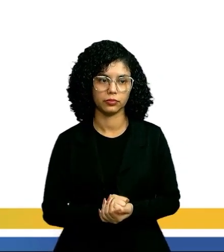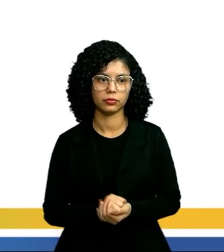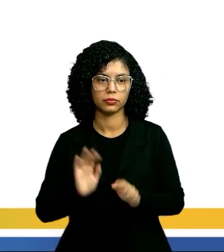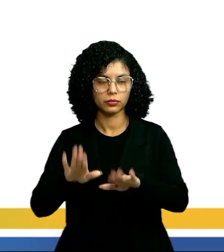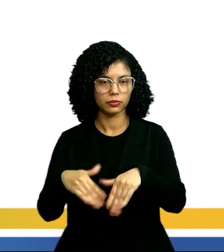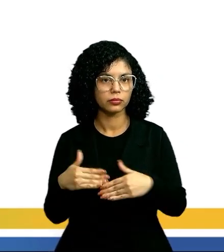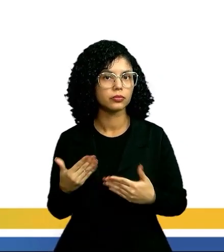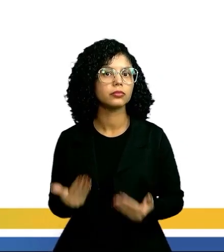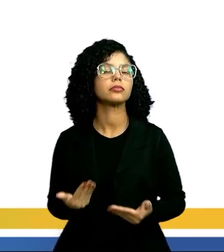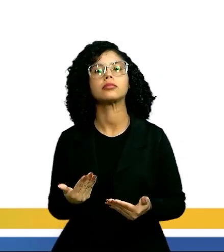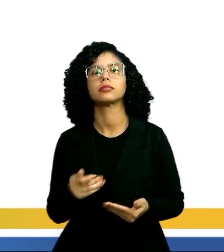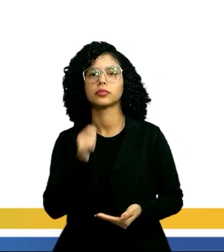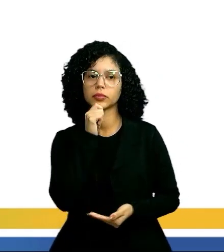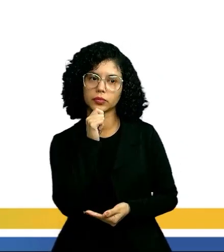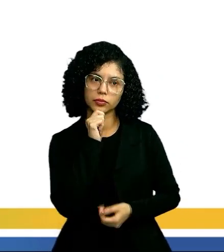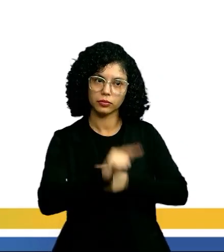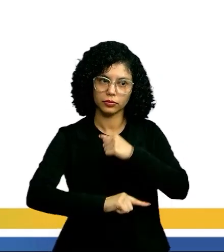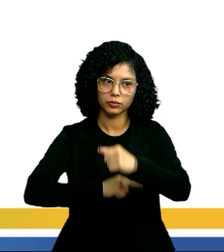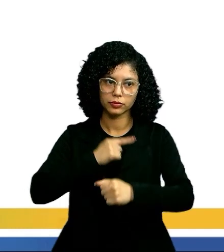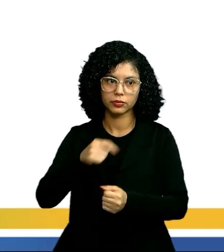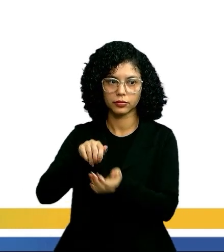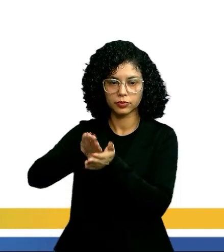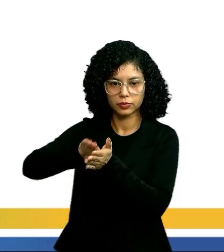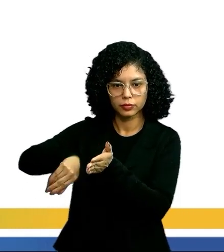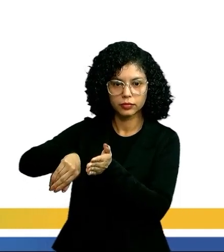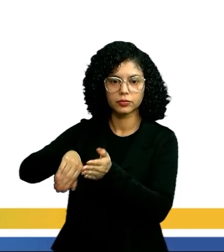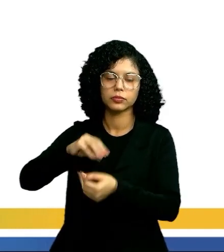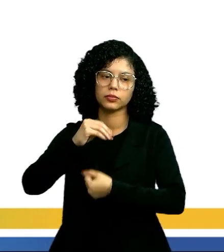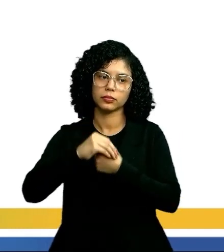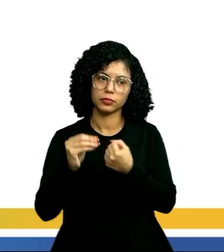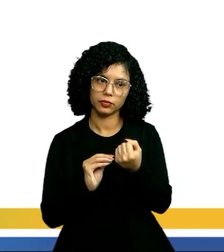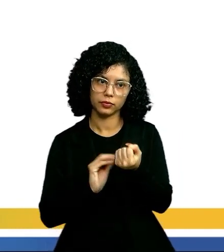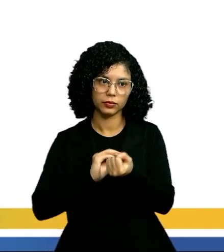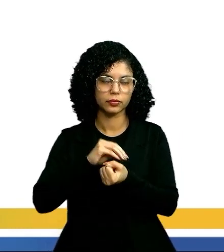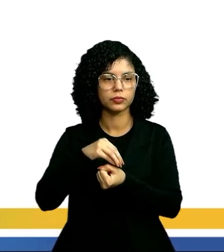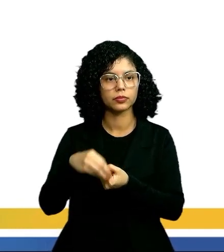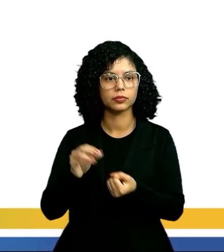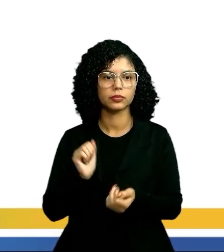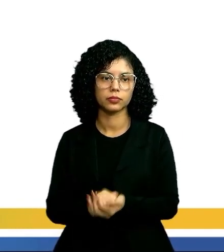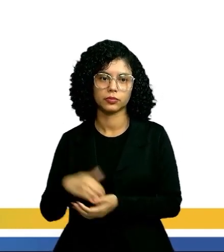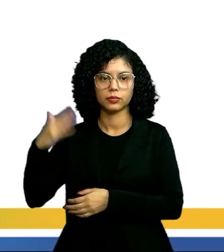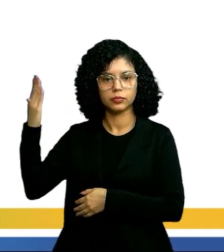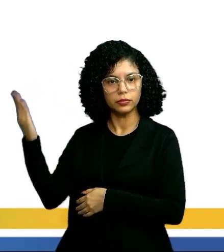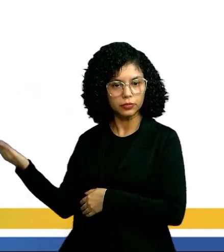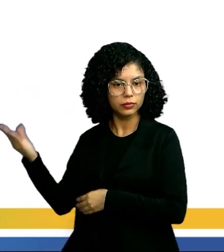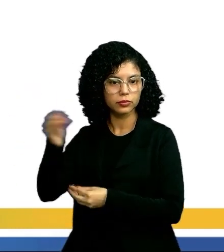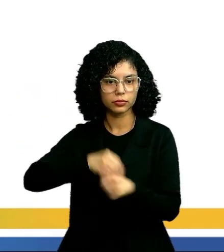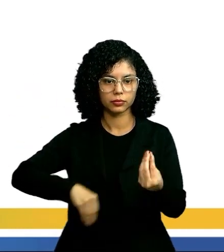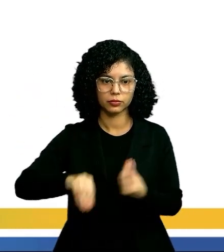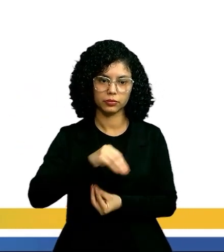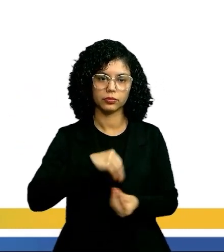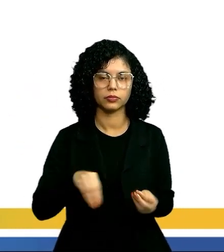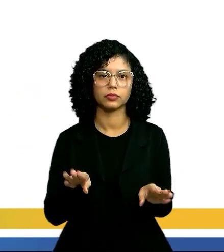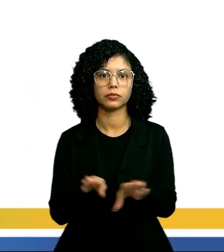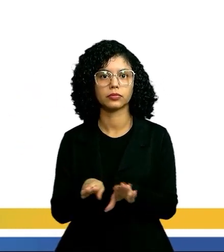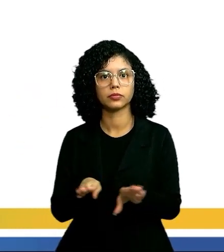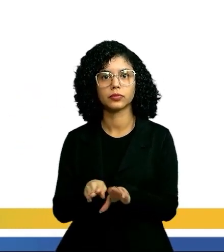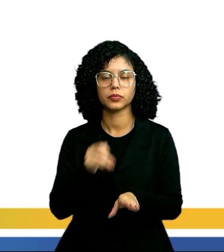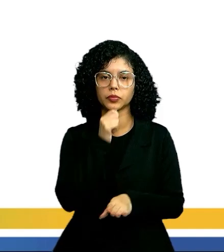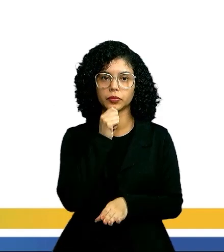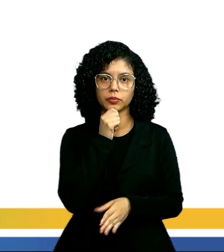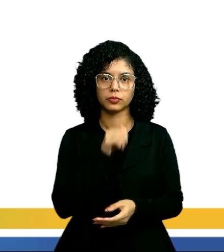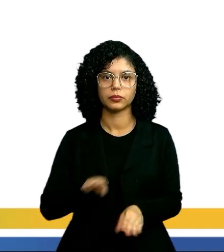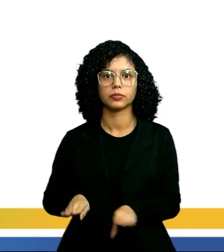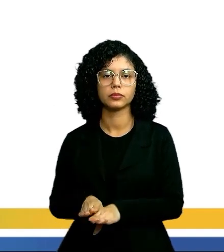na qual átomos são retirados da molécula. Então, aí você vai ter uma molécula no reagente, junto com